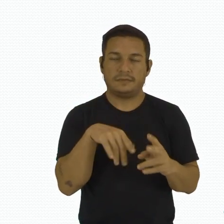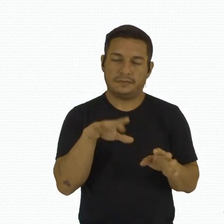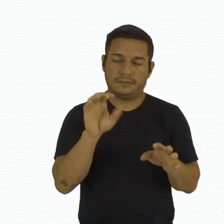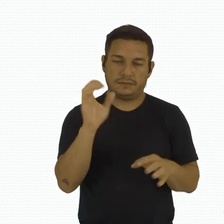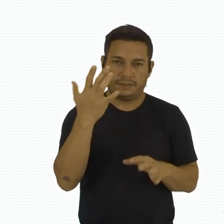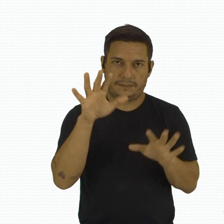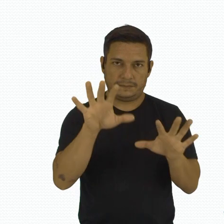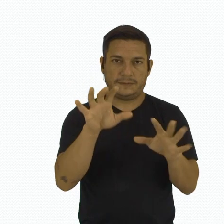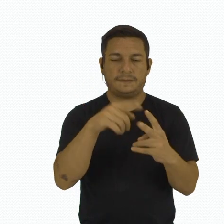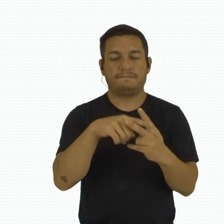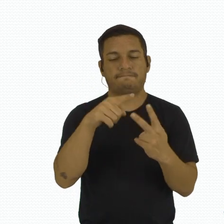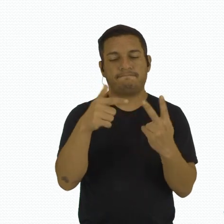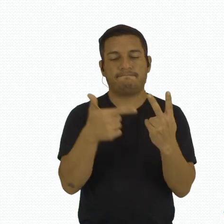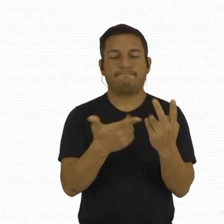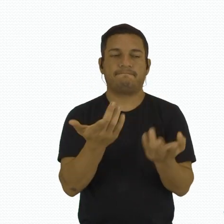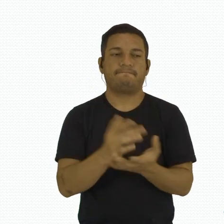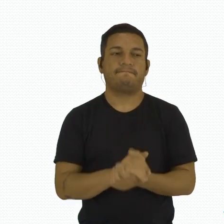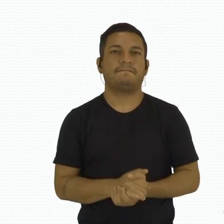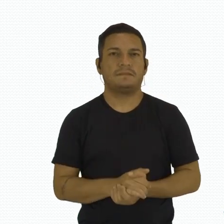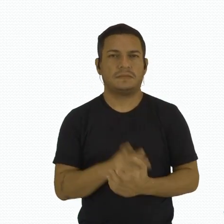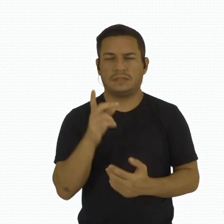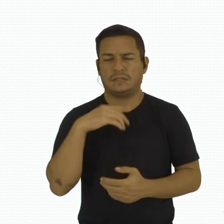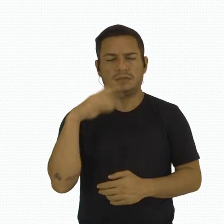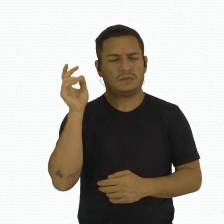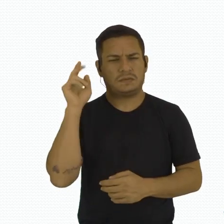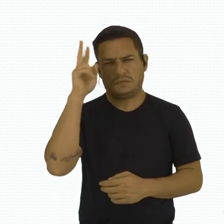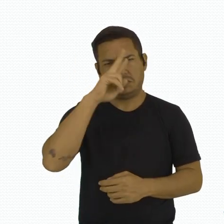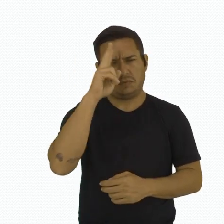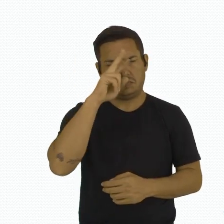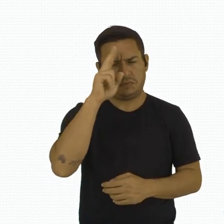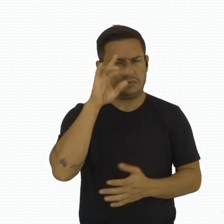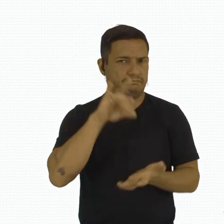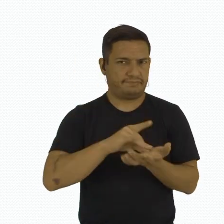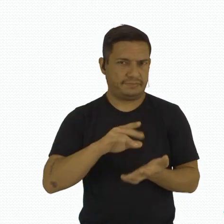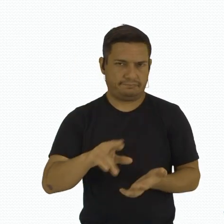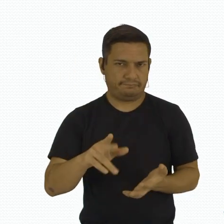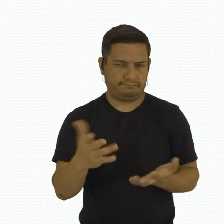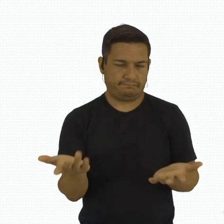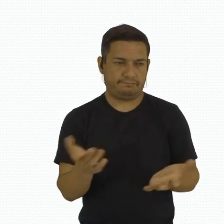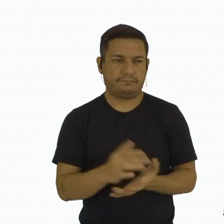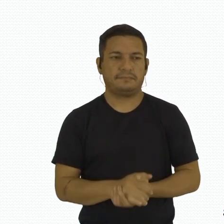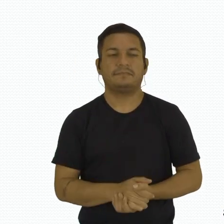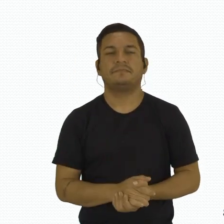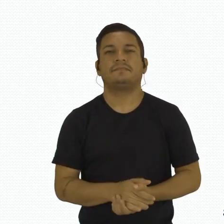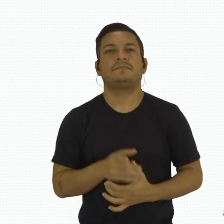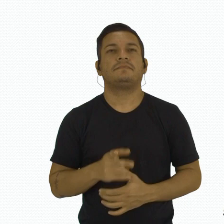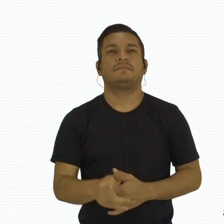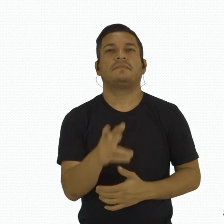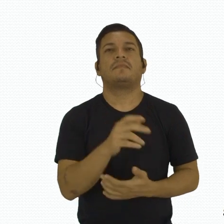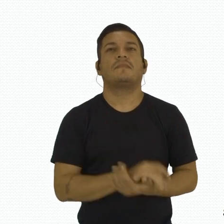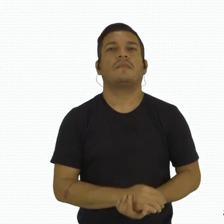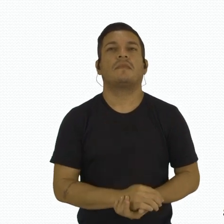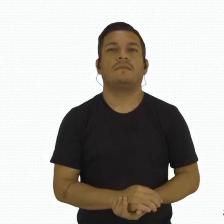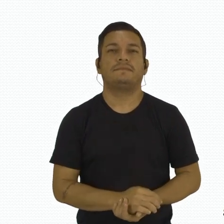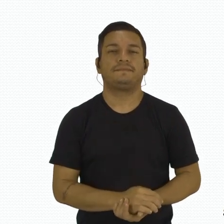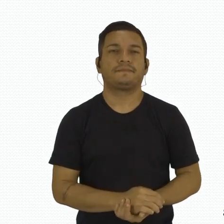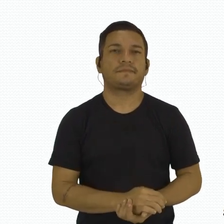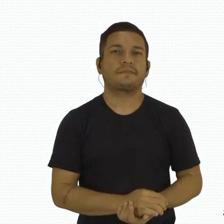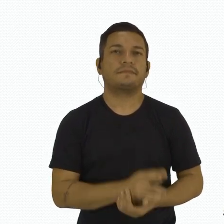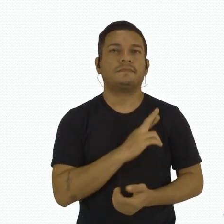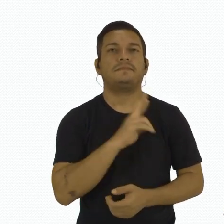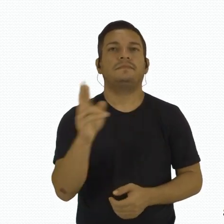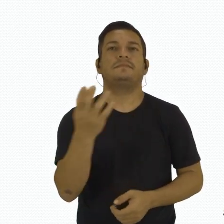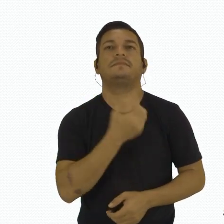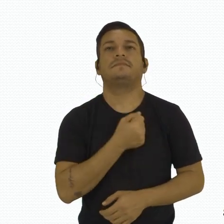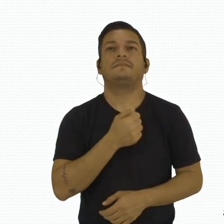né? São lendas, tá, gente? Nada verídico ainda, confirmado. Então, continuando aqui, ó. Representação